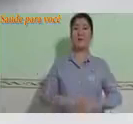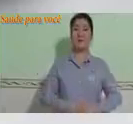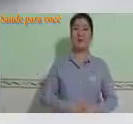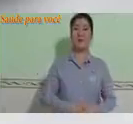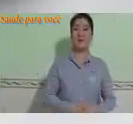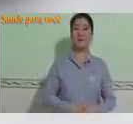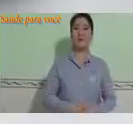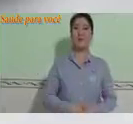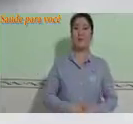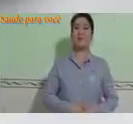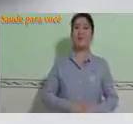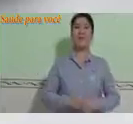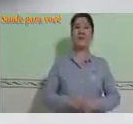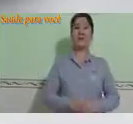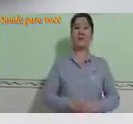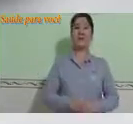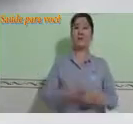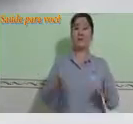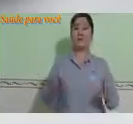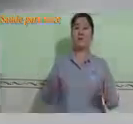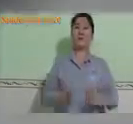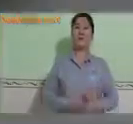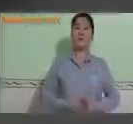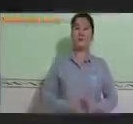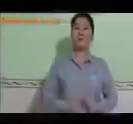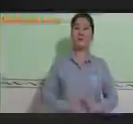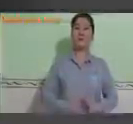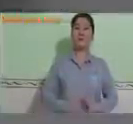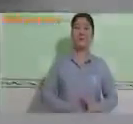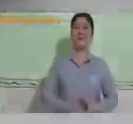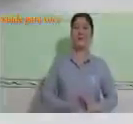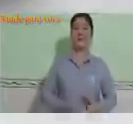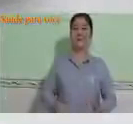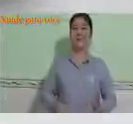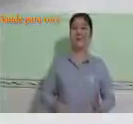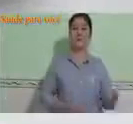realização de terapia como psicólogo ou com psiquiatra para que seja possível